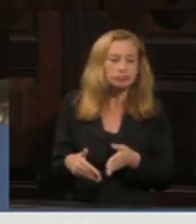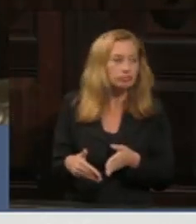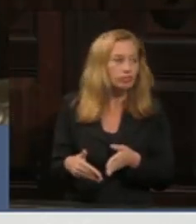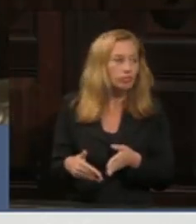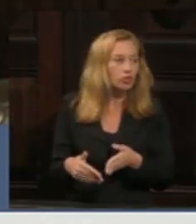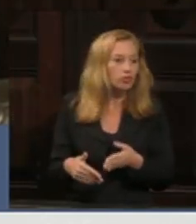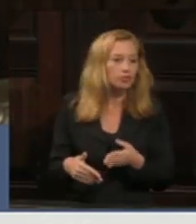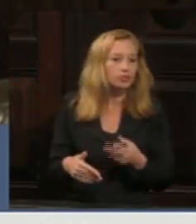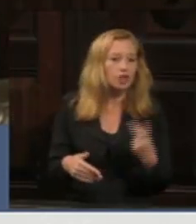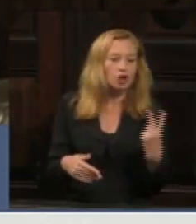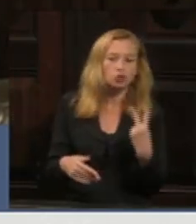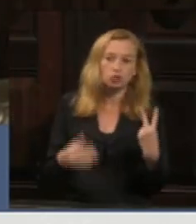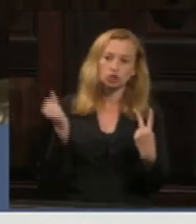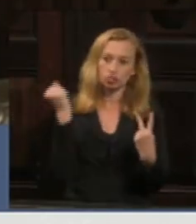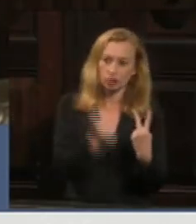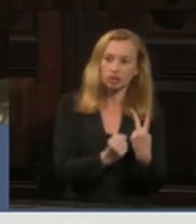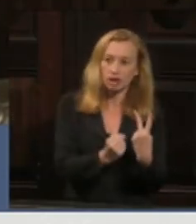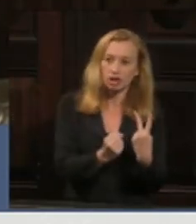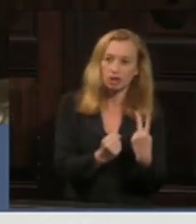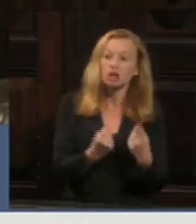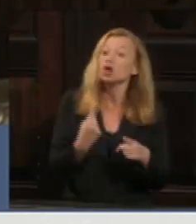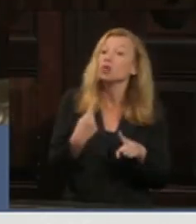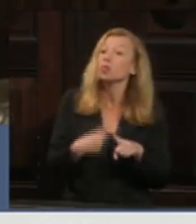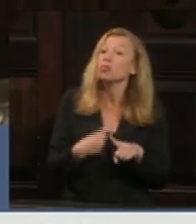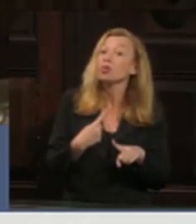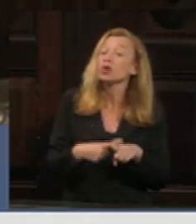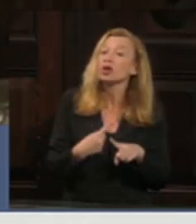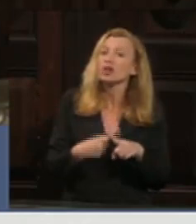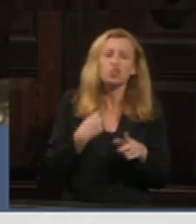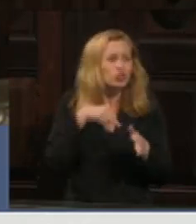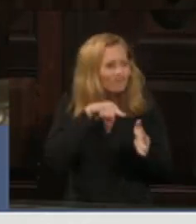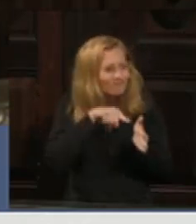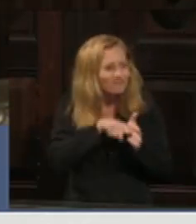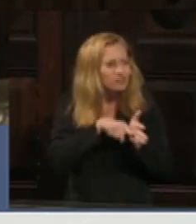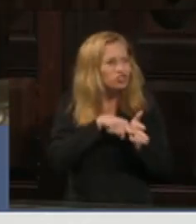aos assassinos, porque foi uma investigação